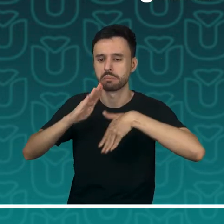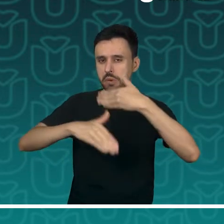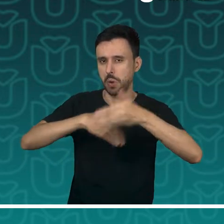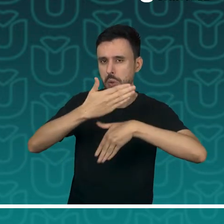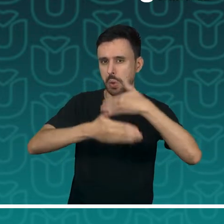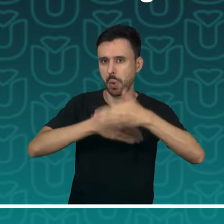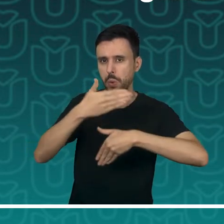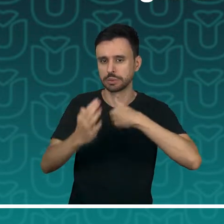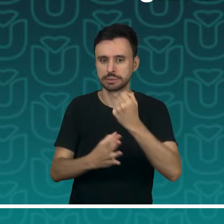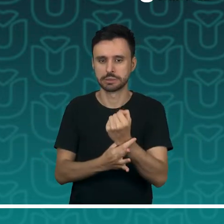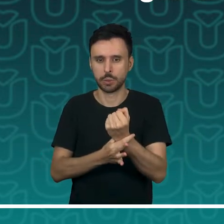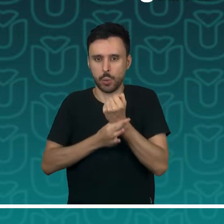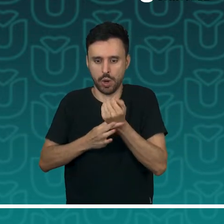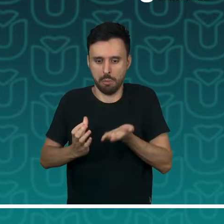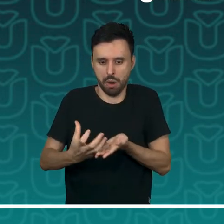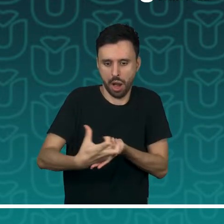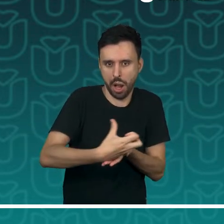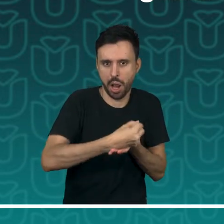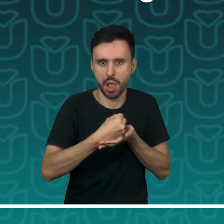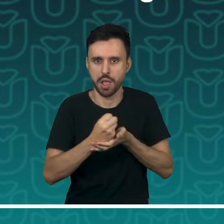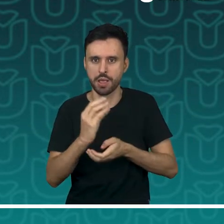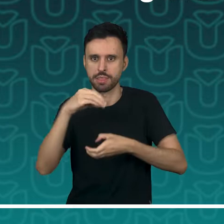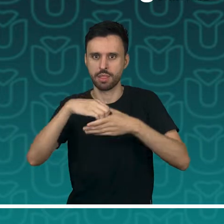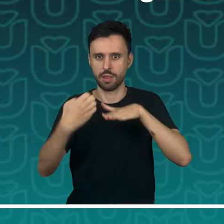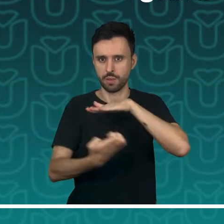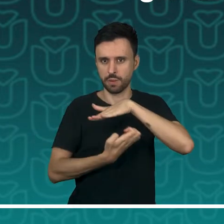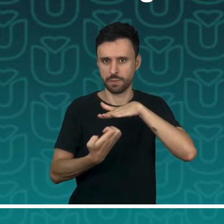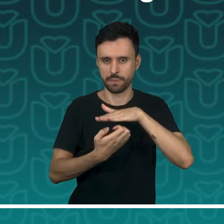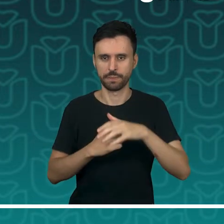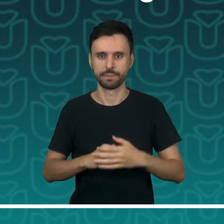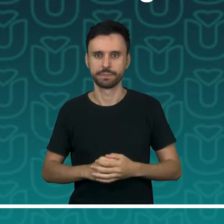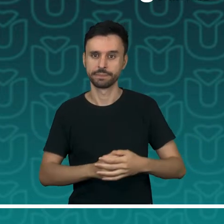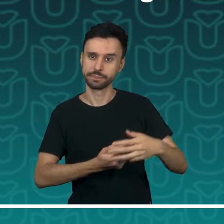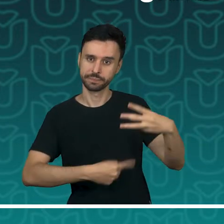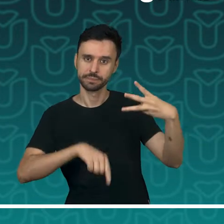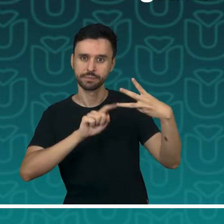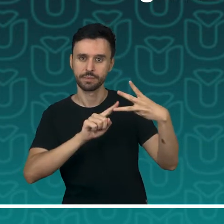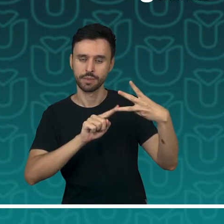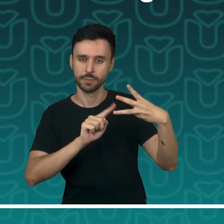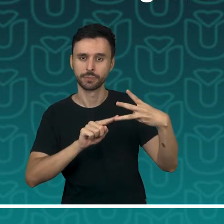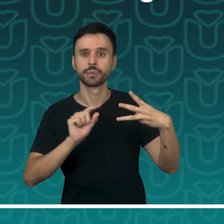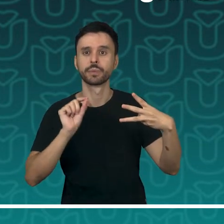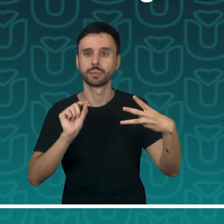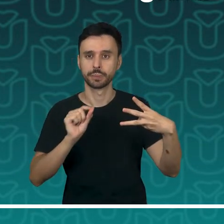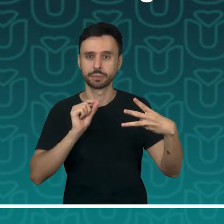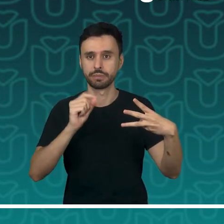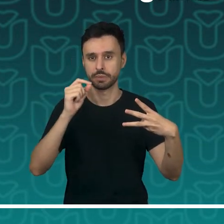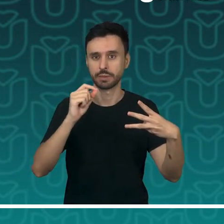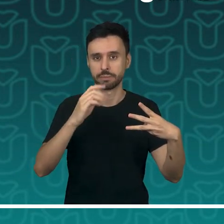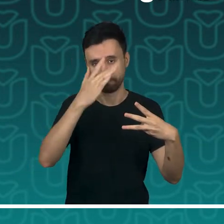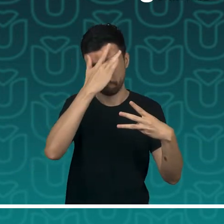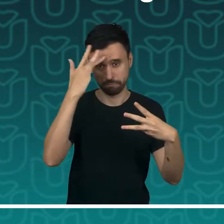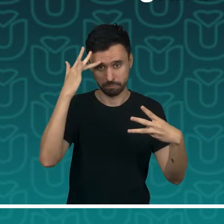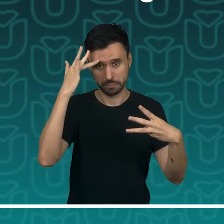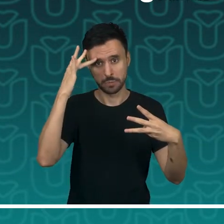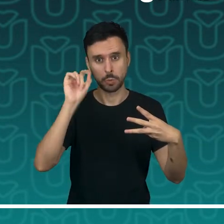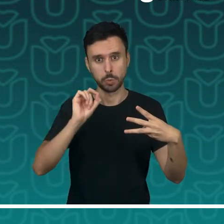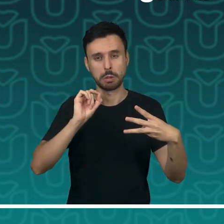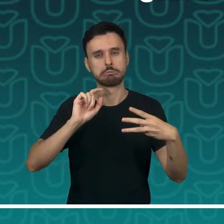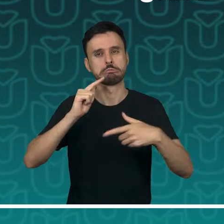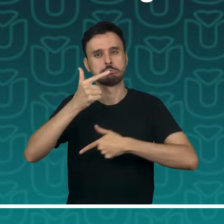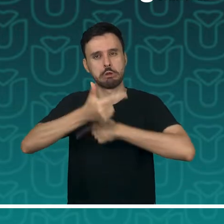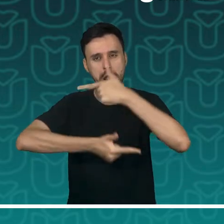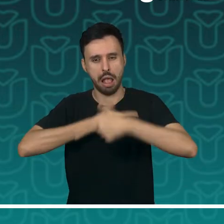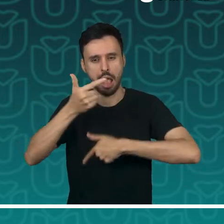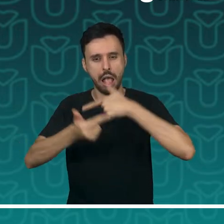otimização dos processos e segurança dos dados eletrônicos das organizações. Esse profissional vai aprender a